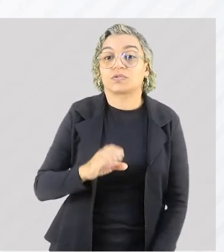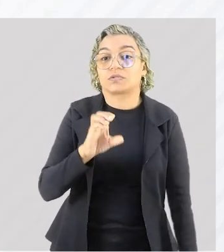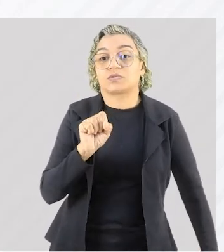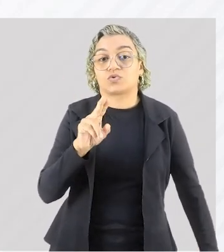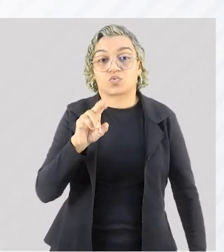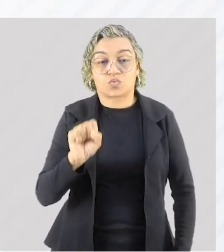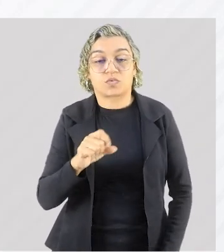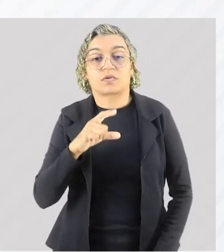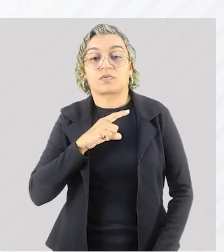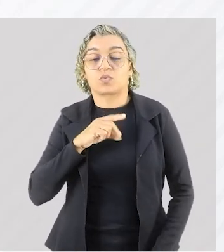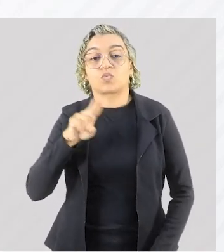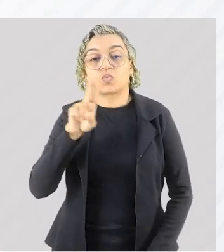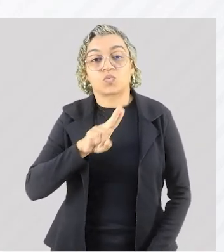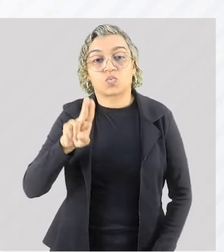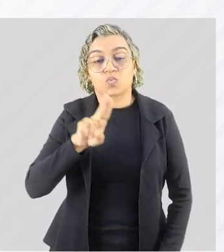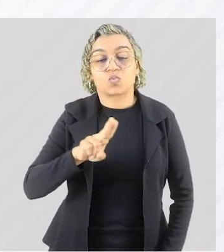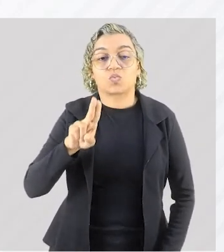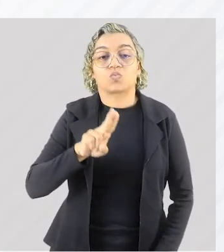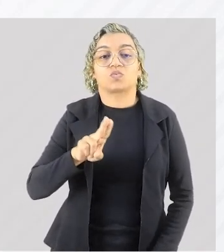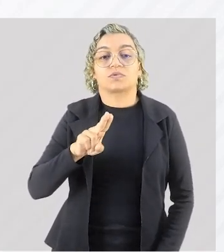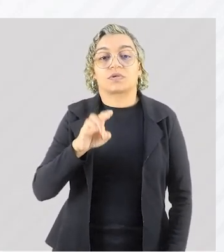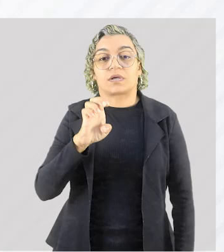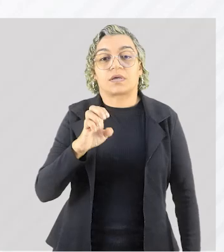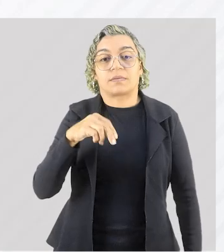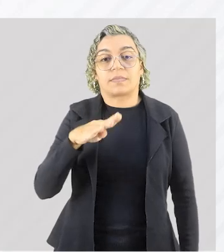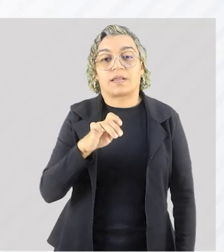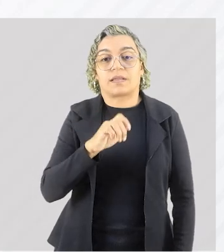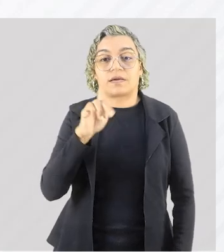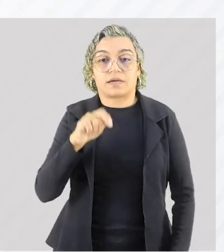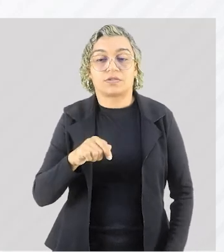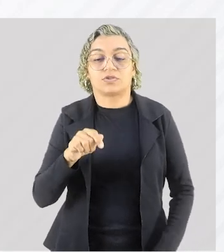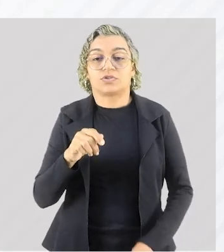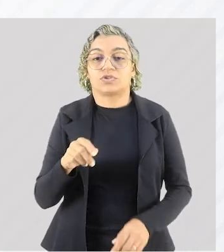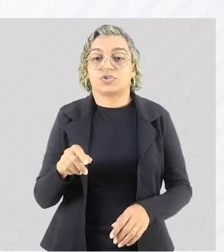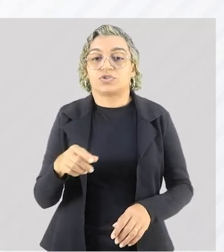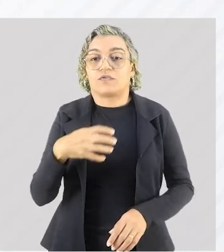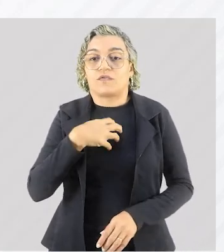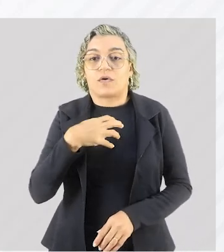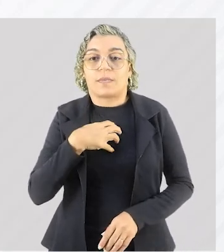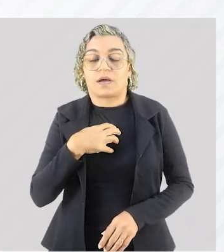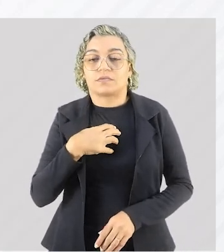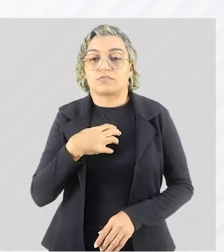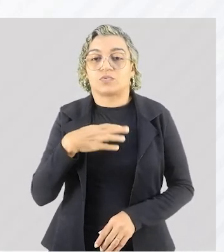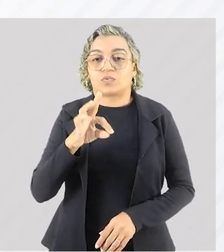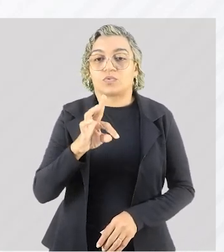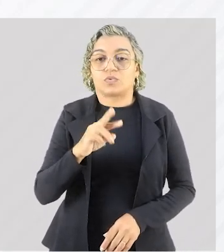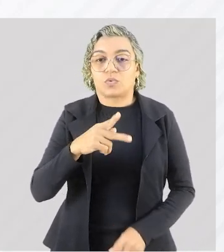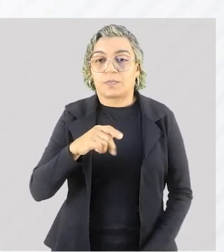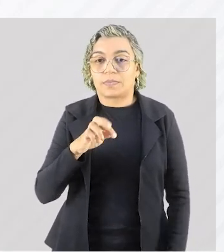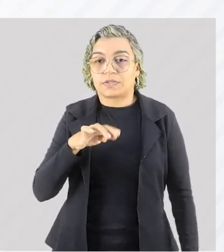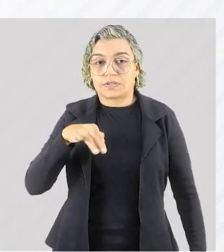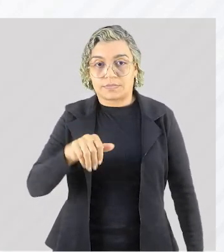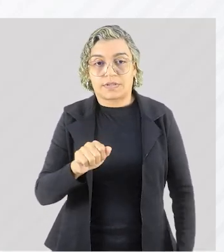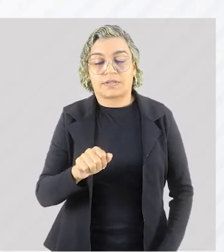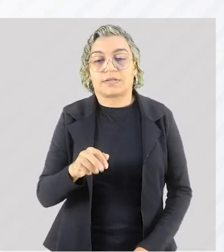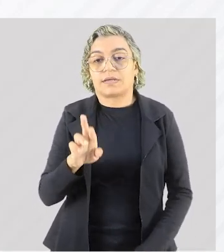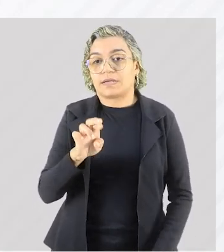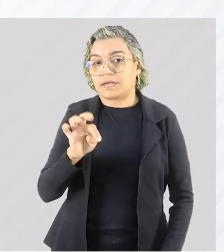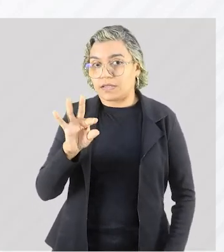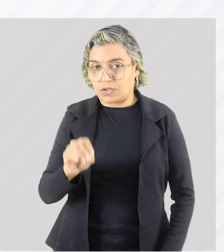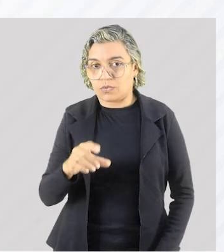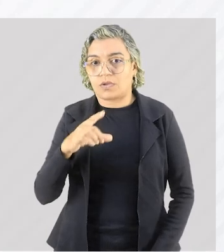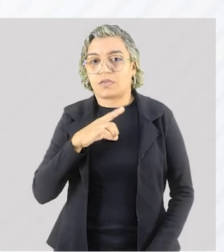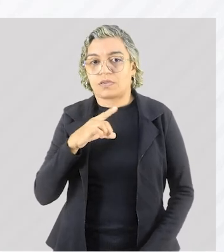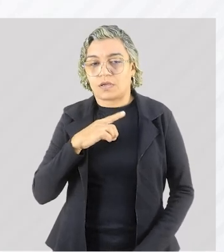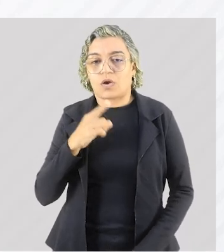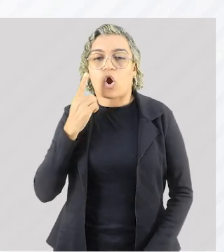utiliza embalagens no formato de um prisma reto, de base quadrada, com a